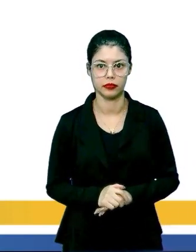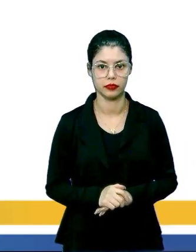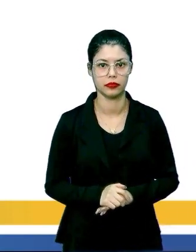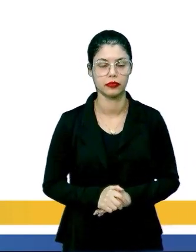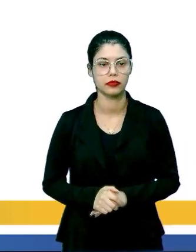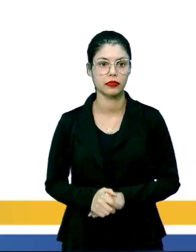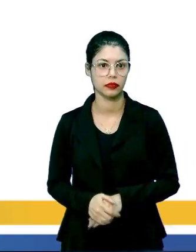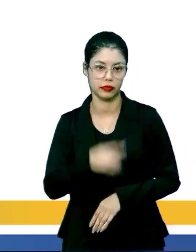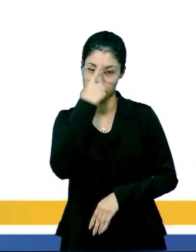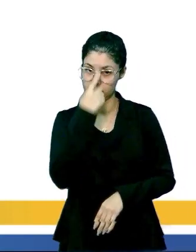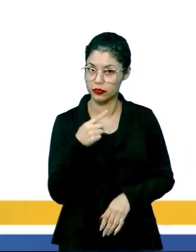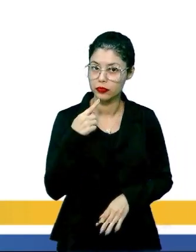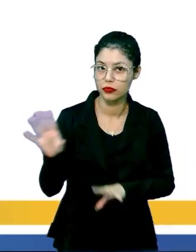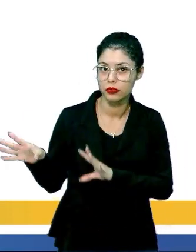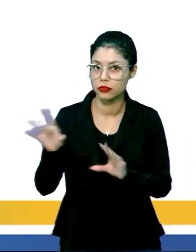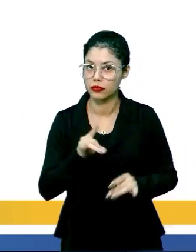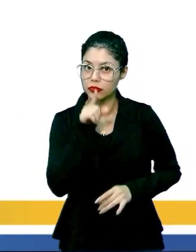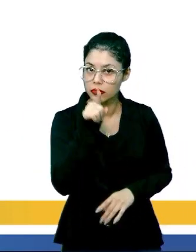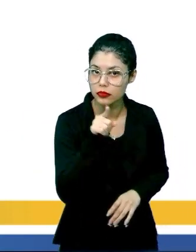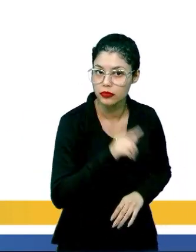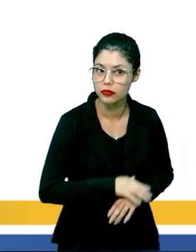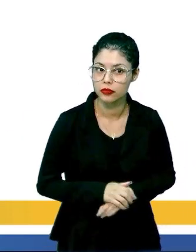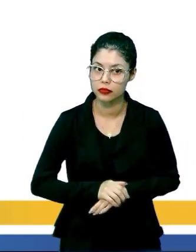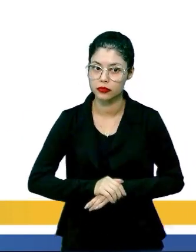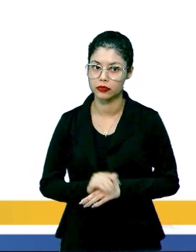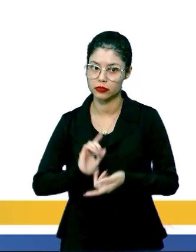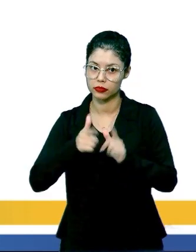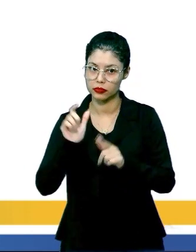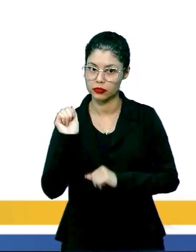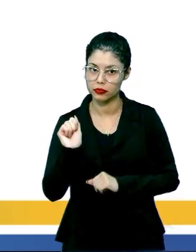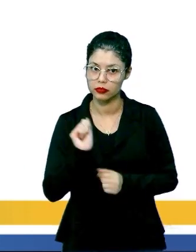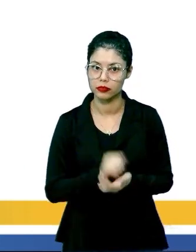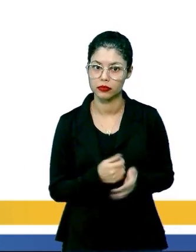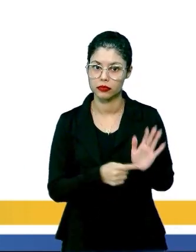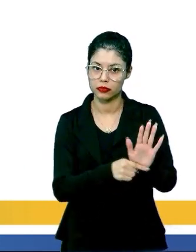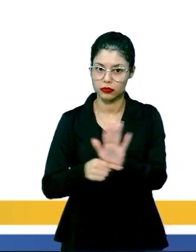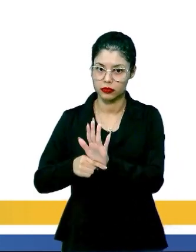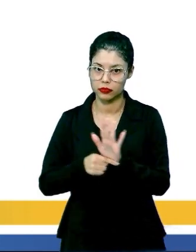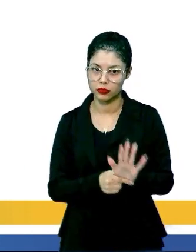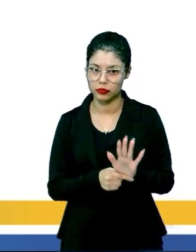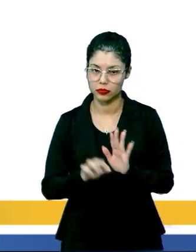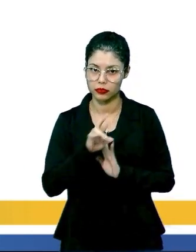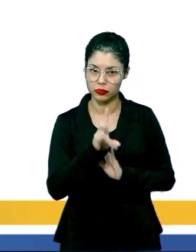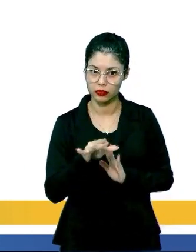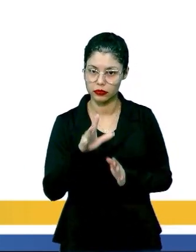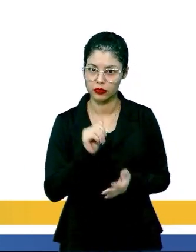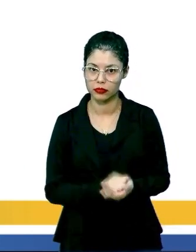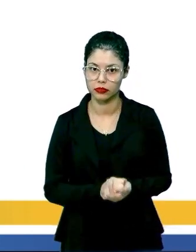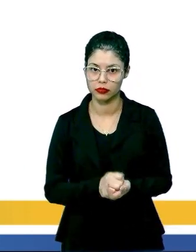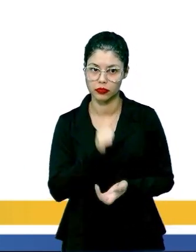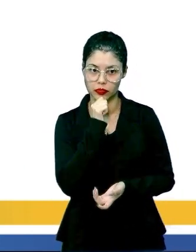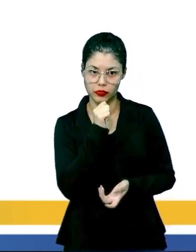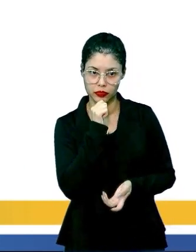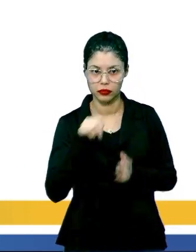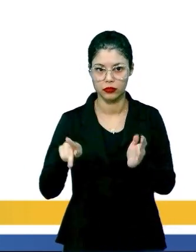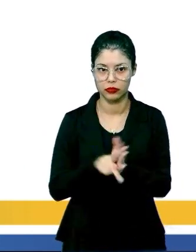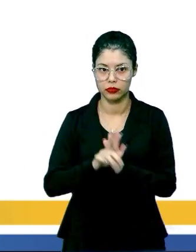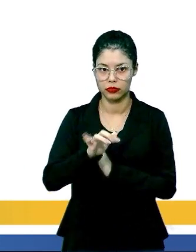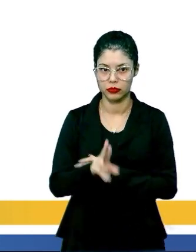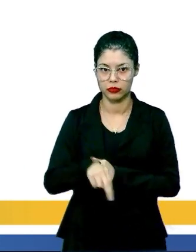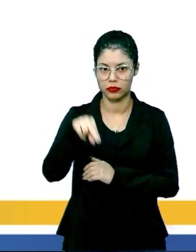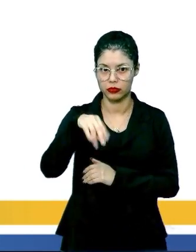Vamos lá, o que é que essa imagem está trazendo para vocês? Letra A. A primeira representa a rebeldia idealizada